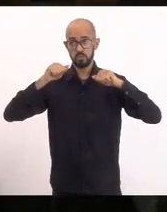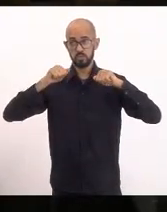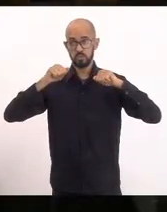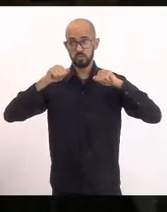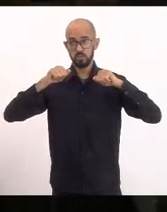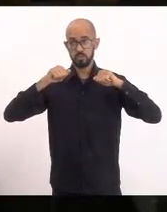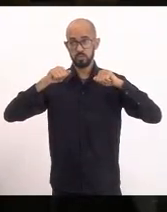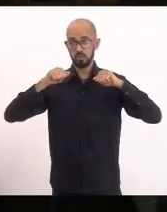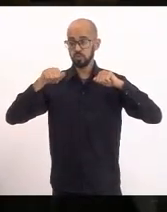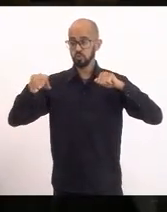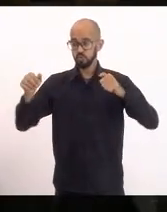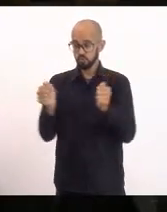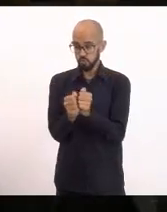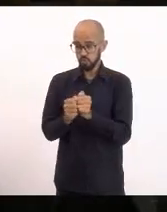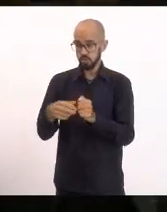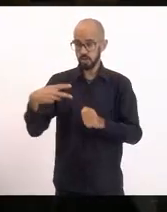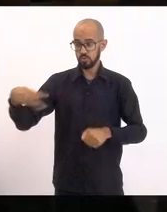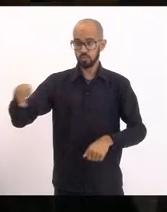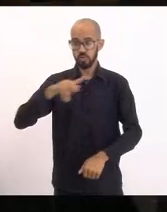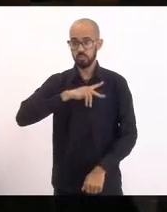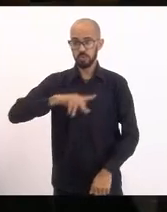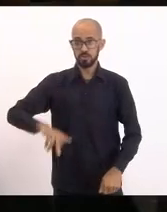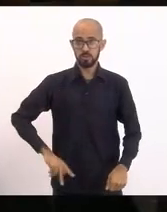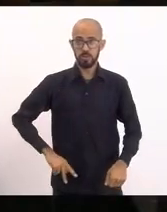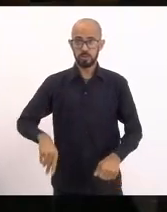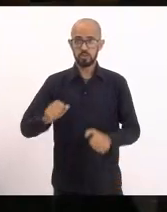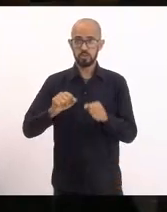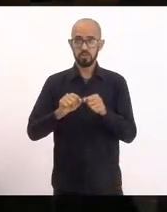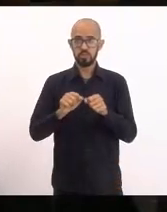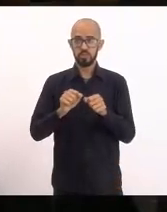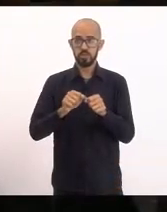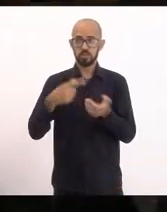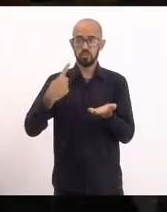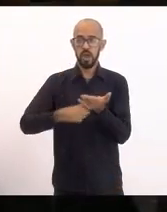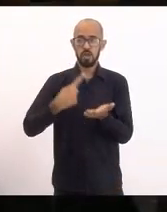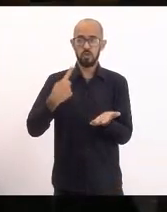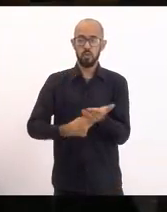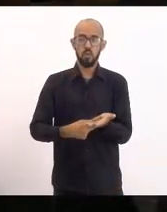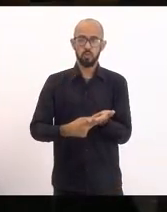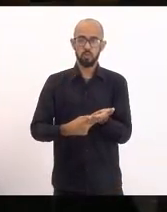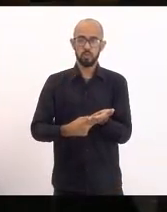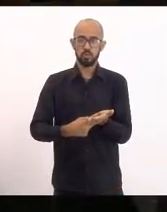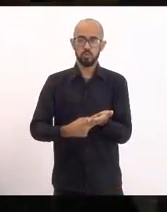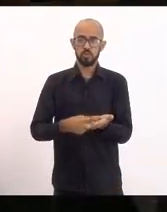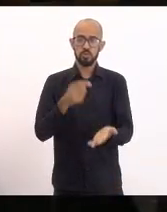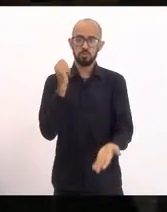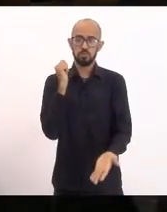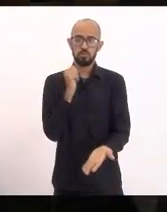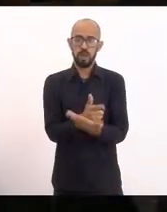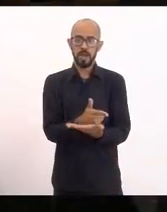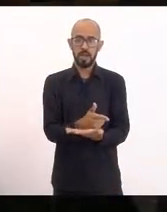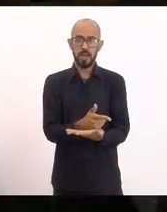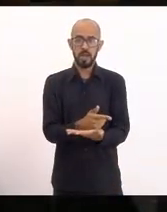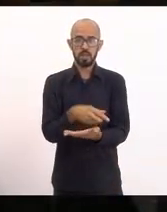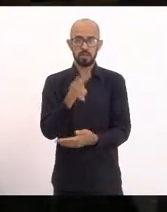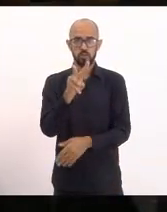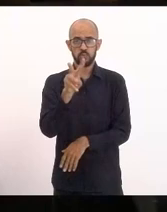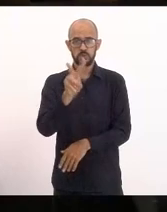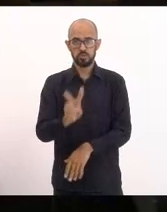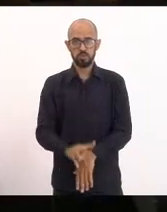sua presidência, fez-se um acordo de cavalheiros de ser pago em duas